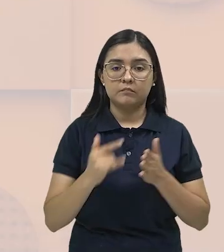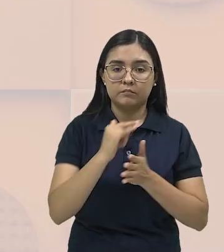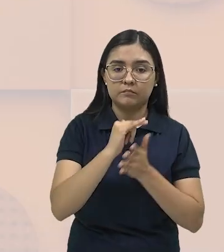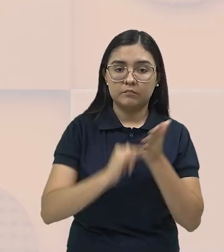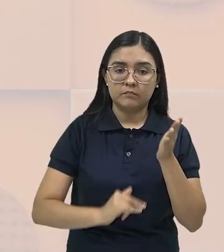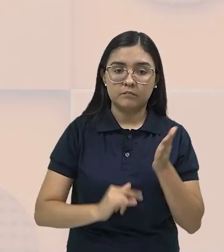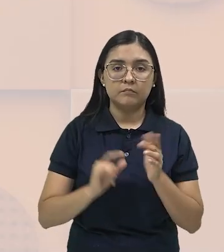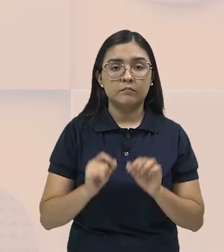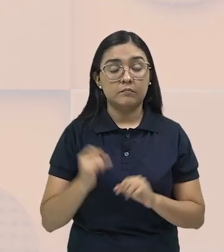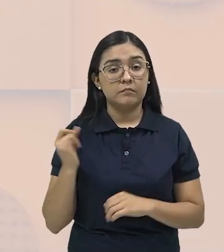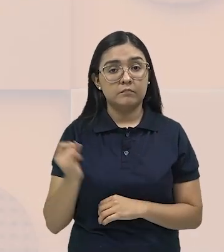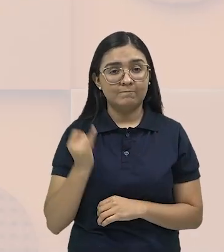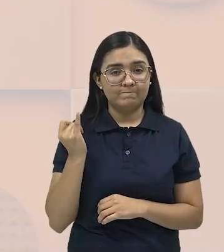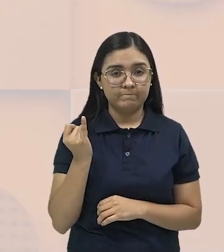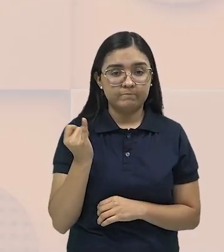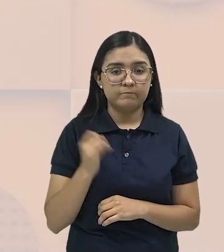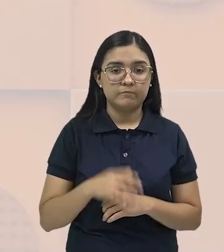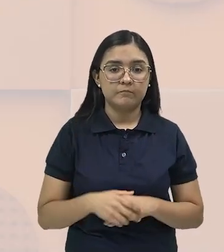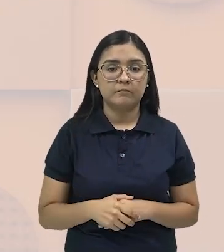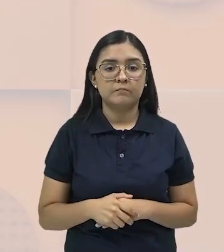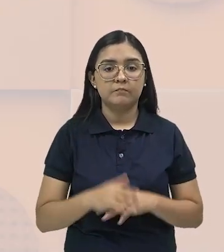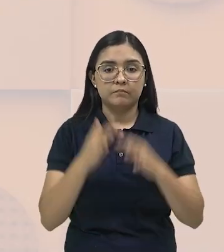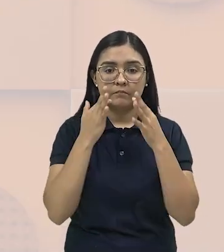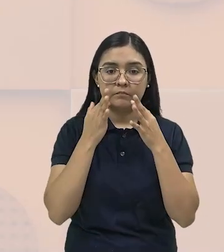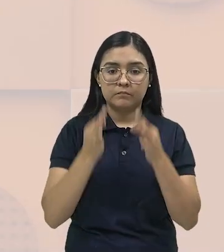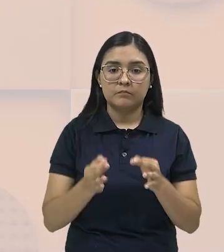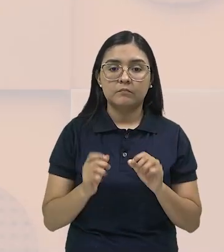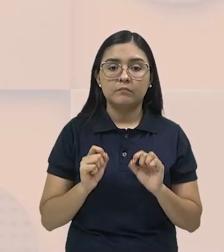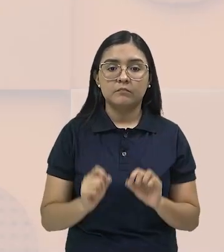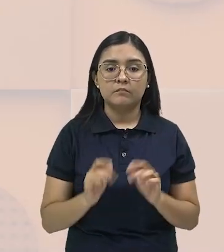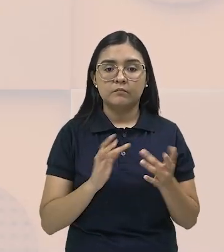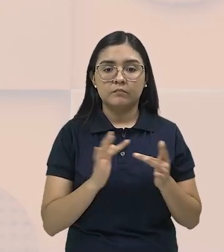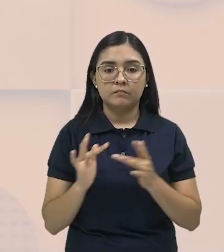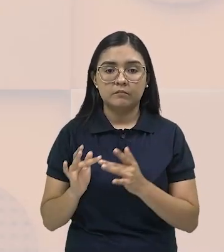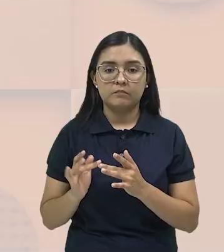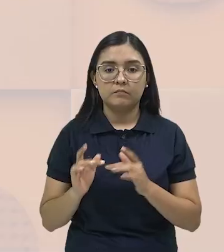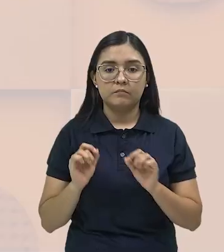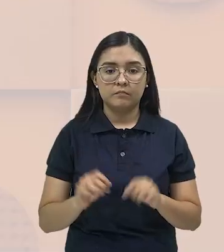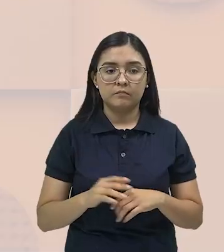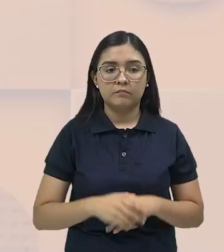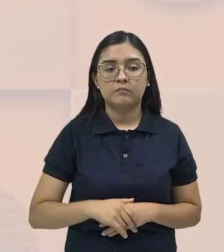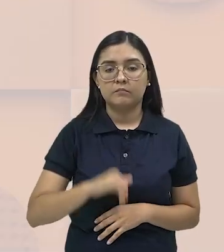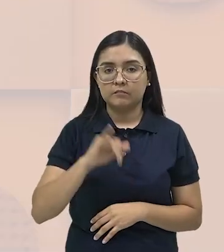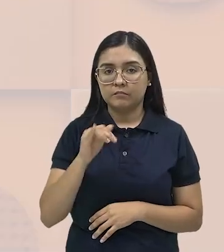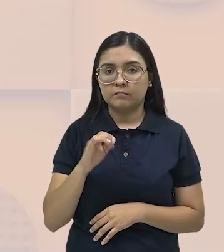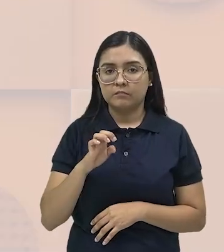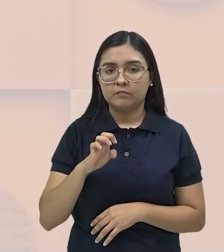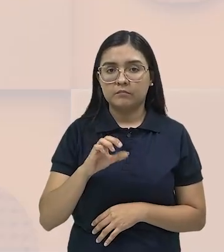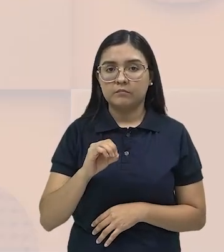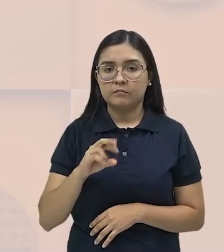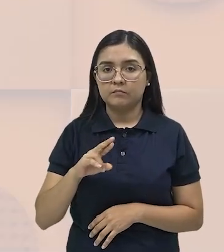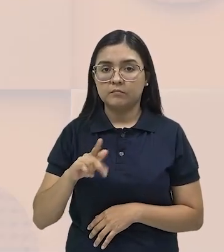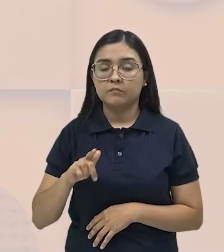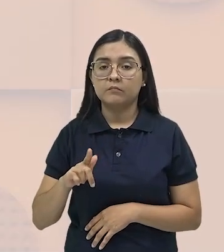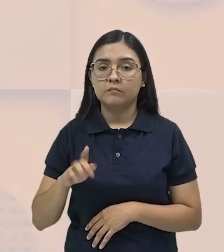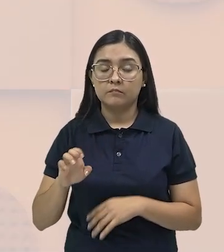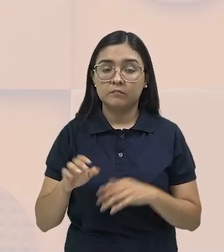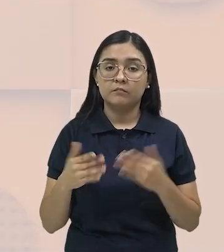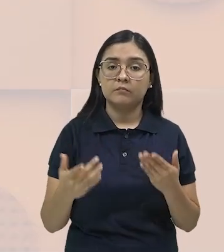ele vai ser bastante importante. Vou chamar a atenção para vocês nesse contexto de duas figuras, tá? George Washington, que é quem